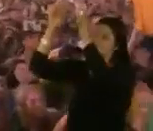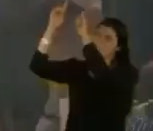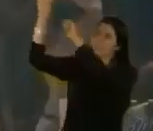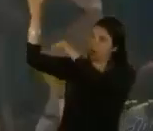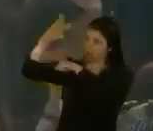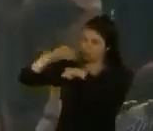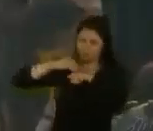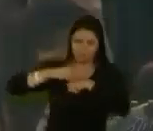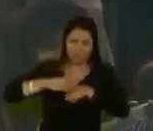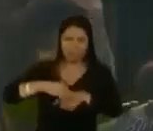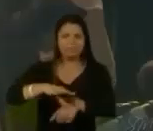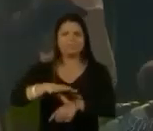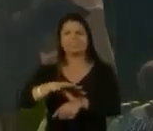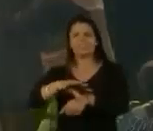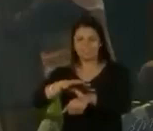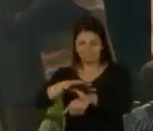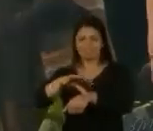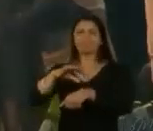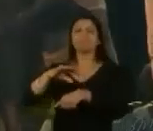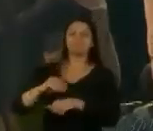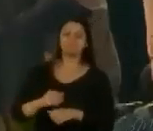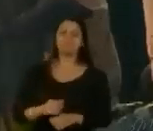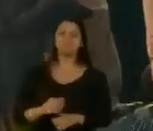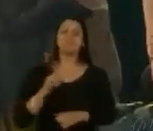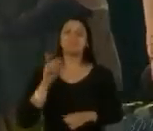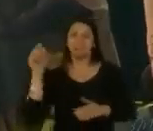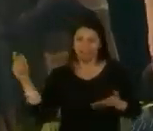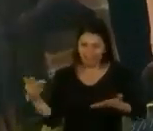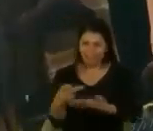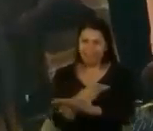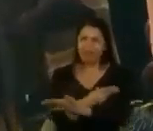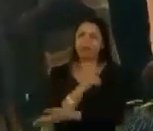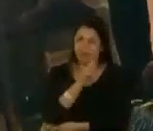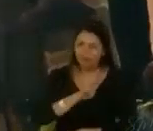Deus mandou te dizer que vai